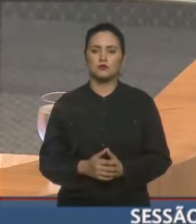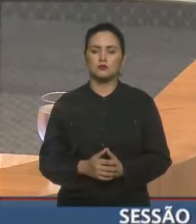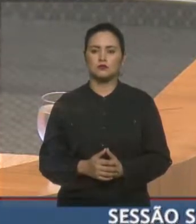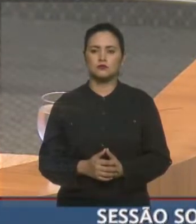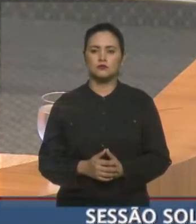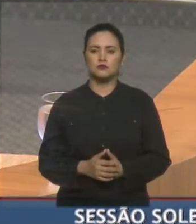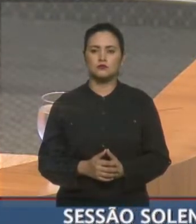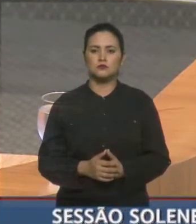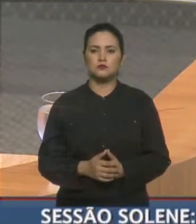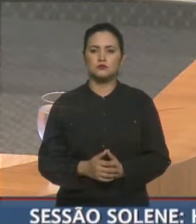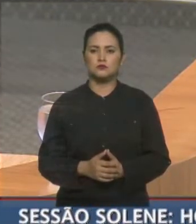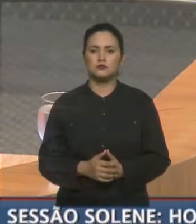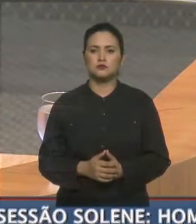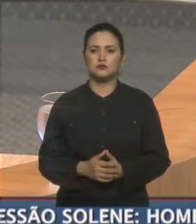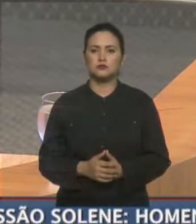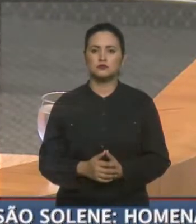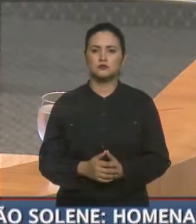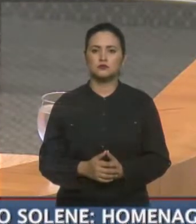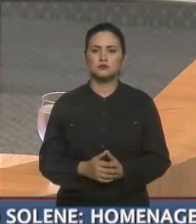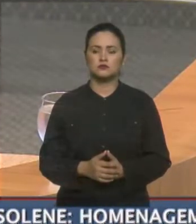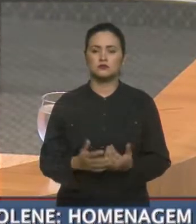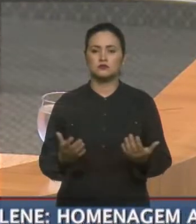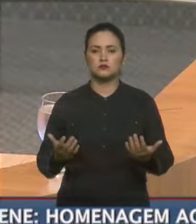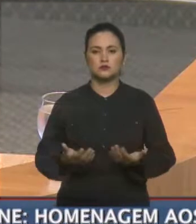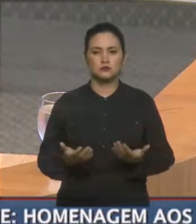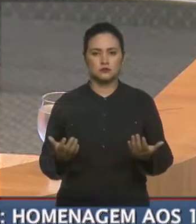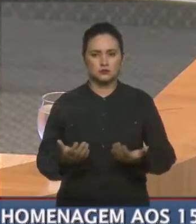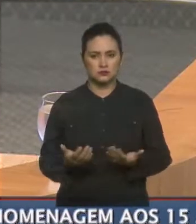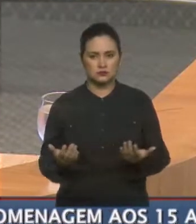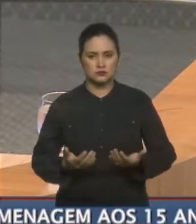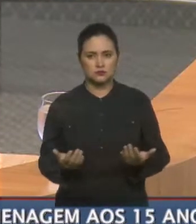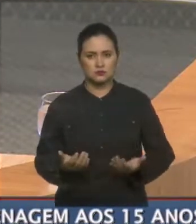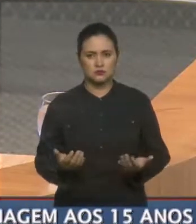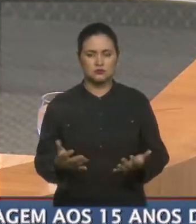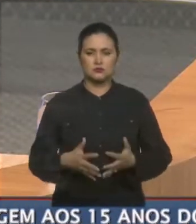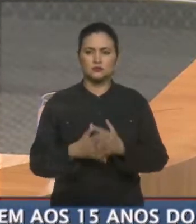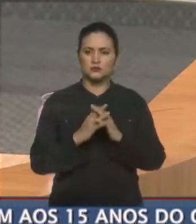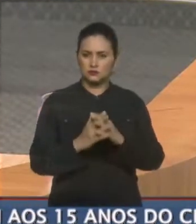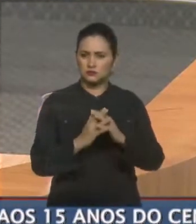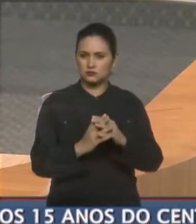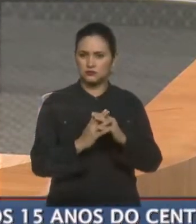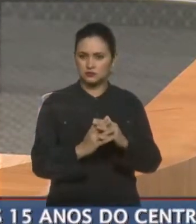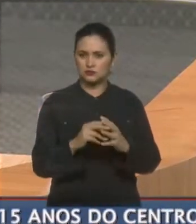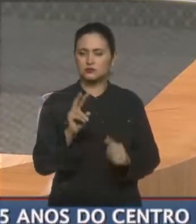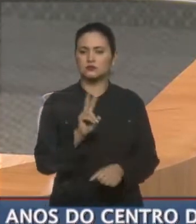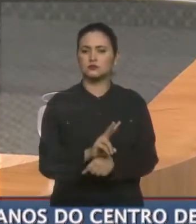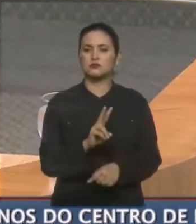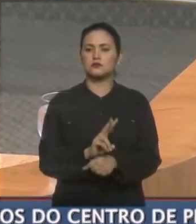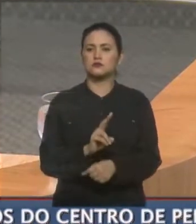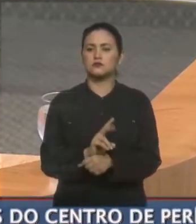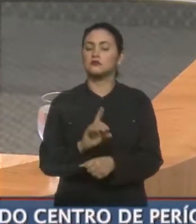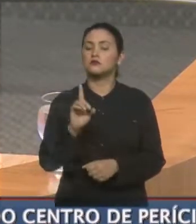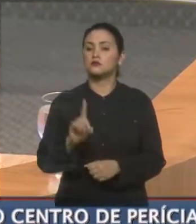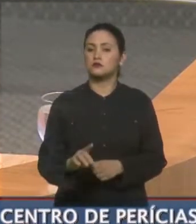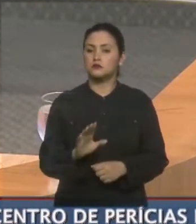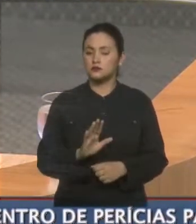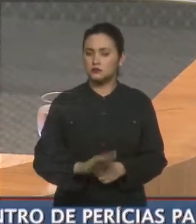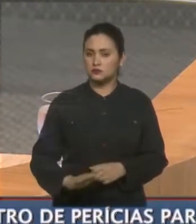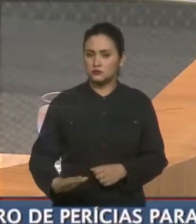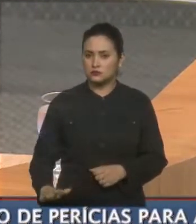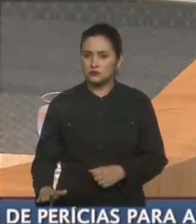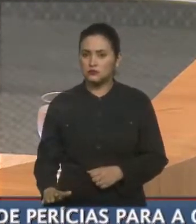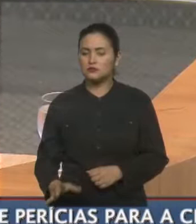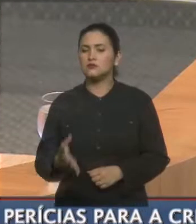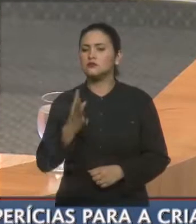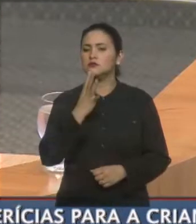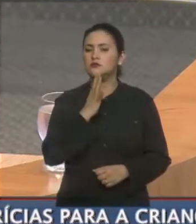a criação desses instrumentos de proteção à criança, que implica a defesa do conhecimento científico, do acesso